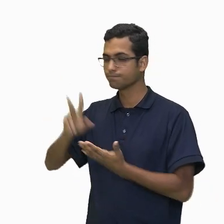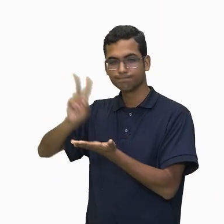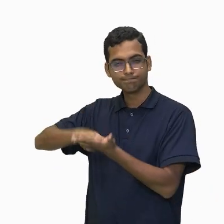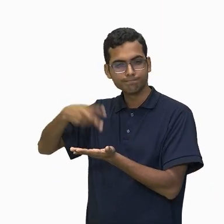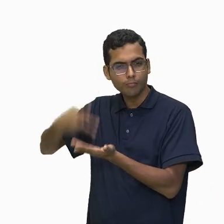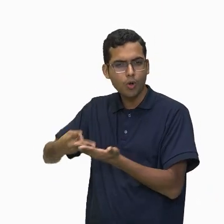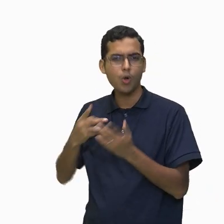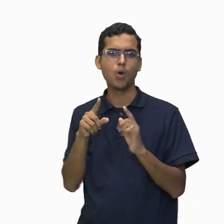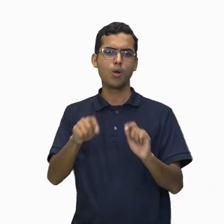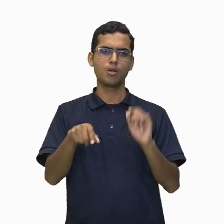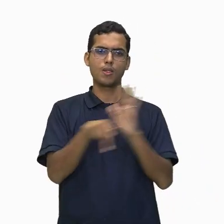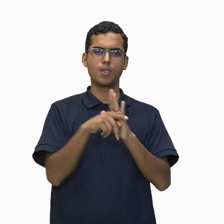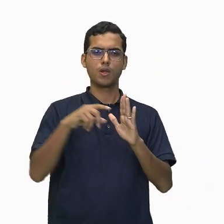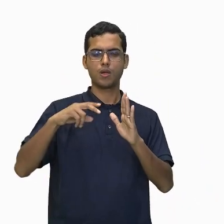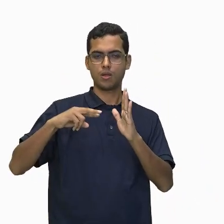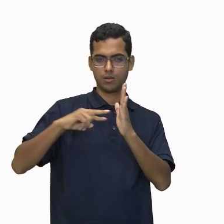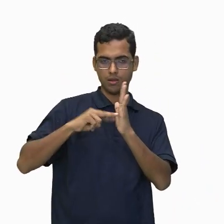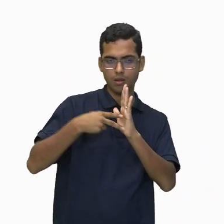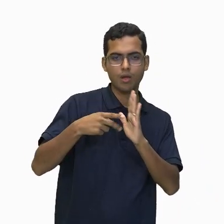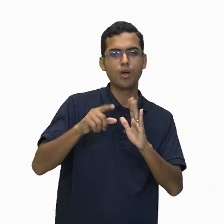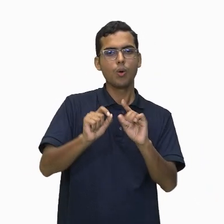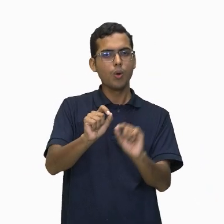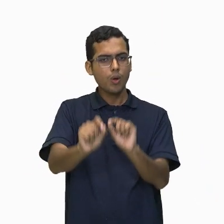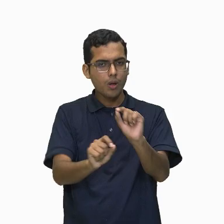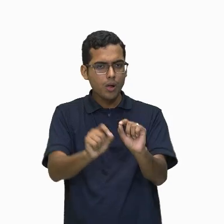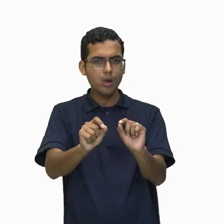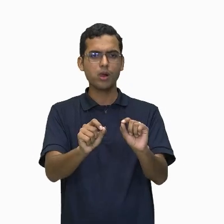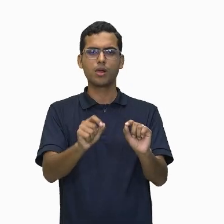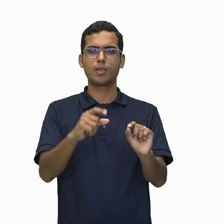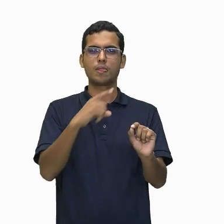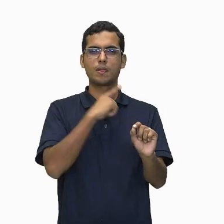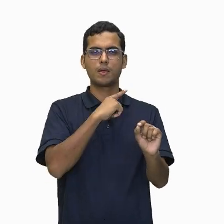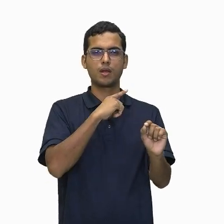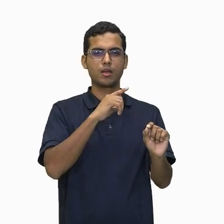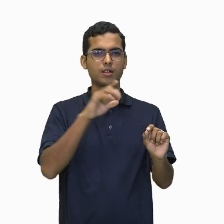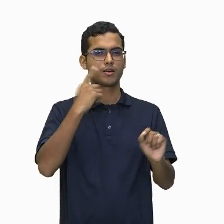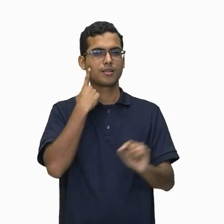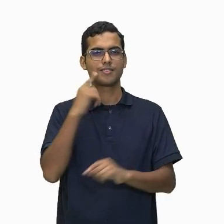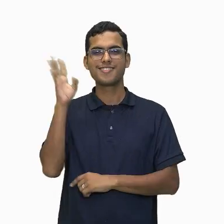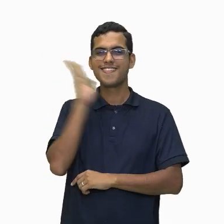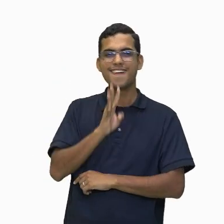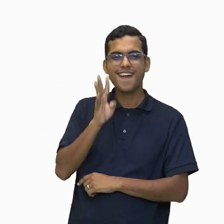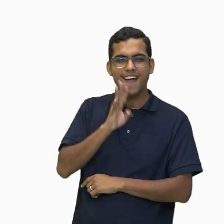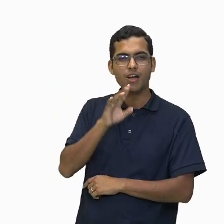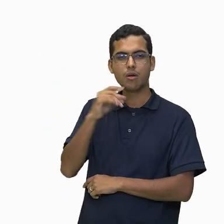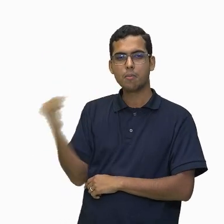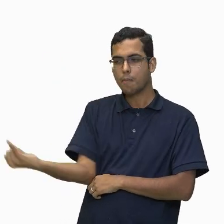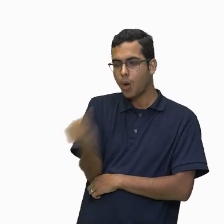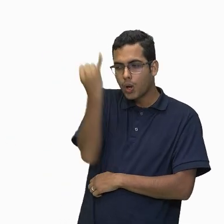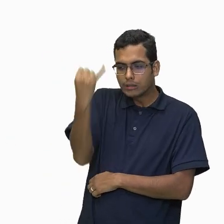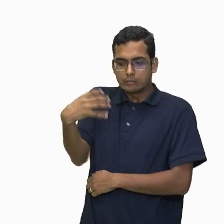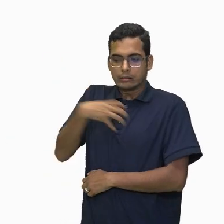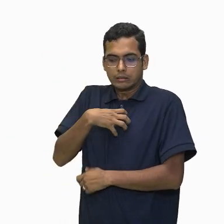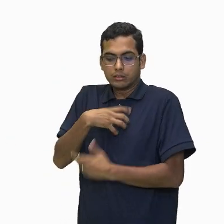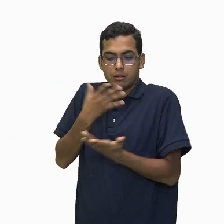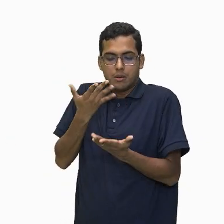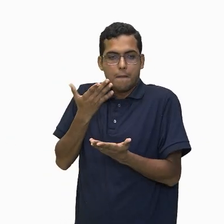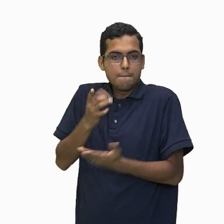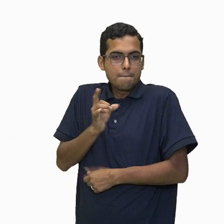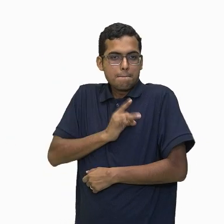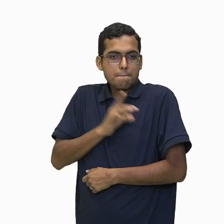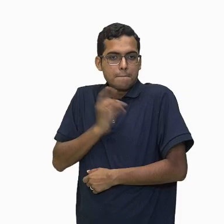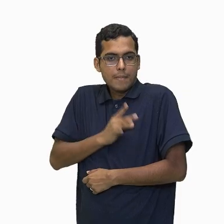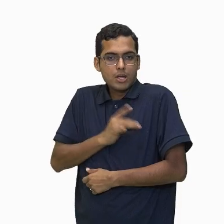algo divertido ou importante na internet, principalmente, né? E o exemplo aqui, I have FOMO when I see